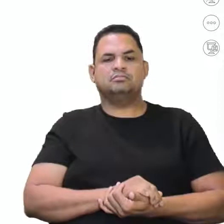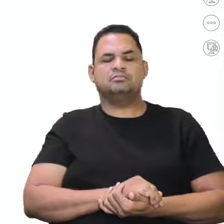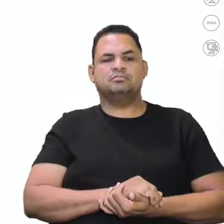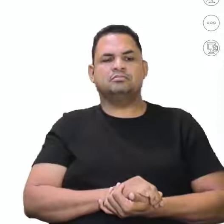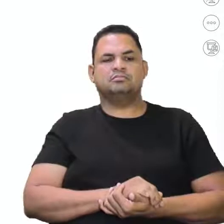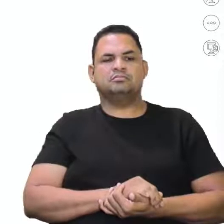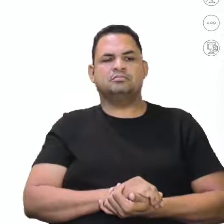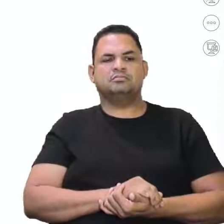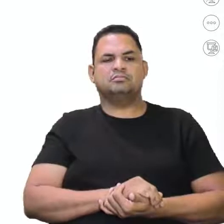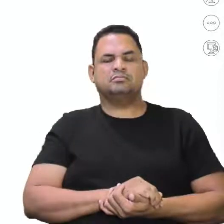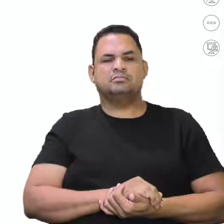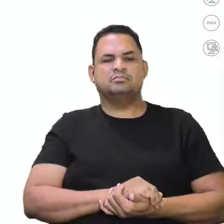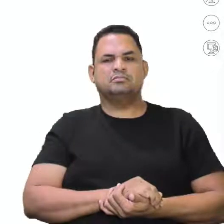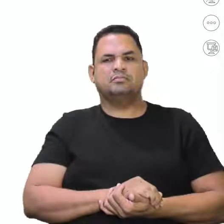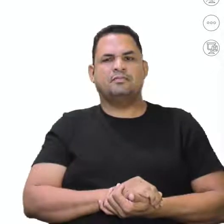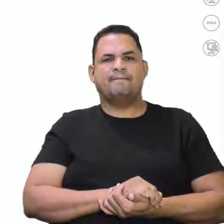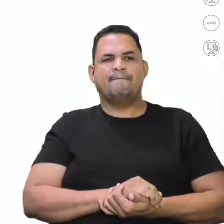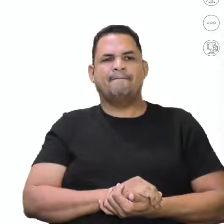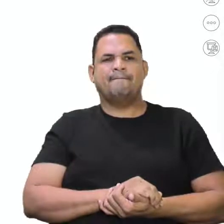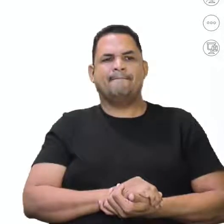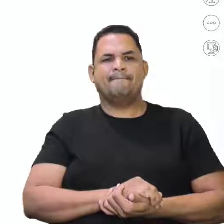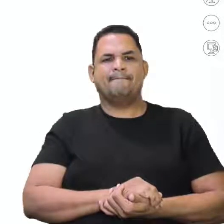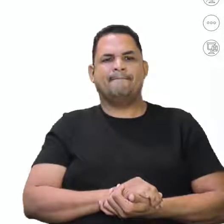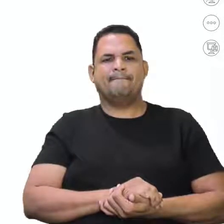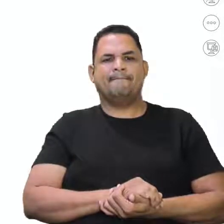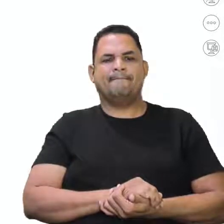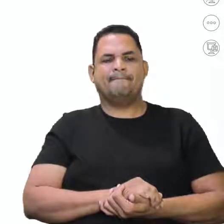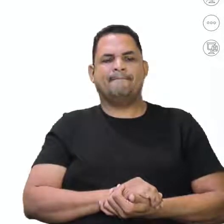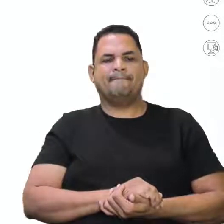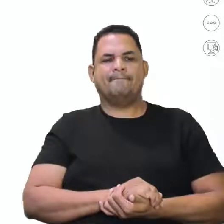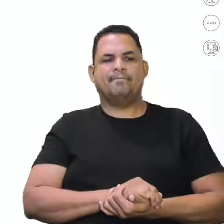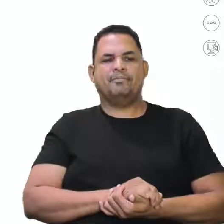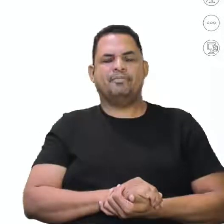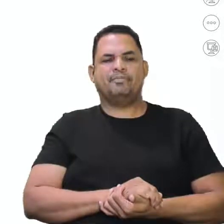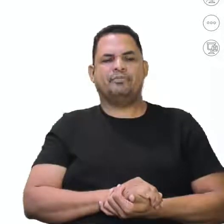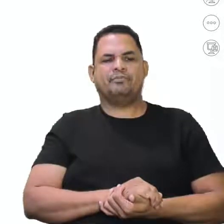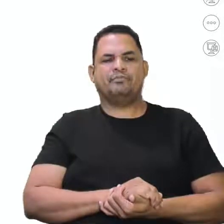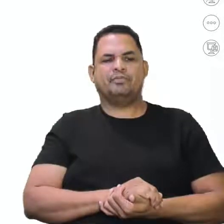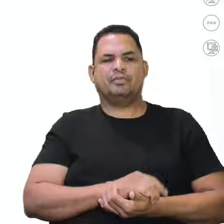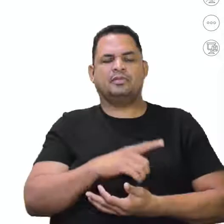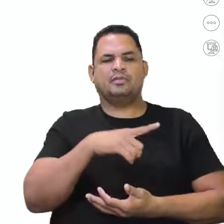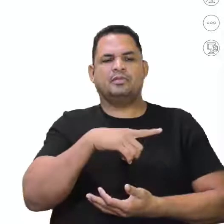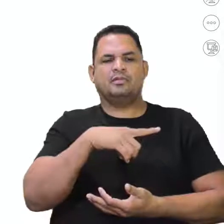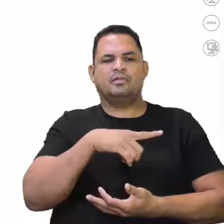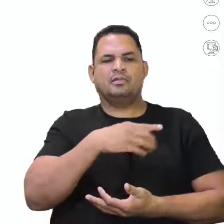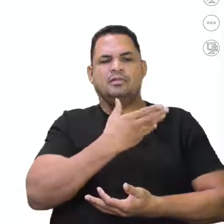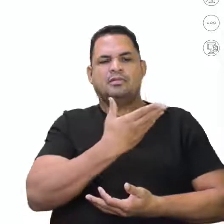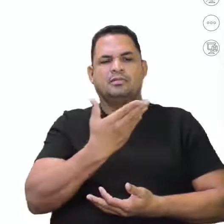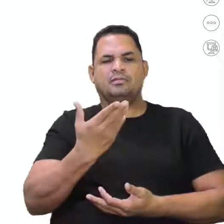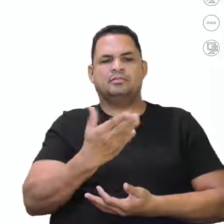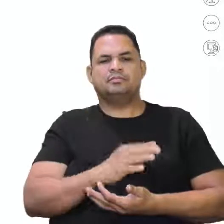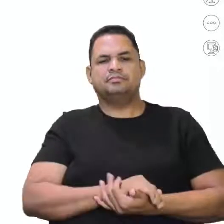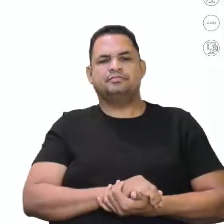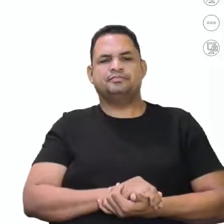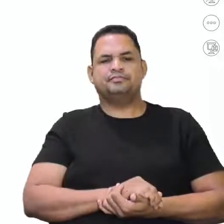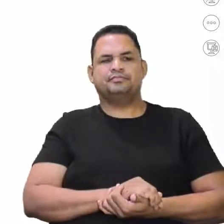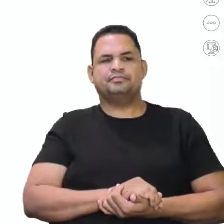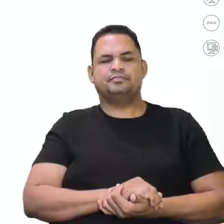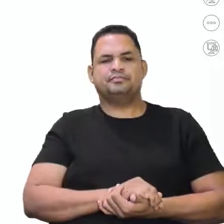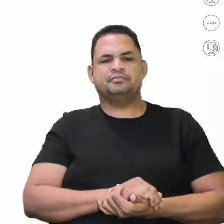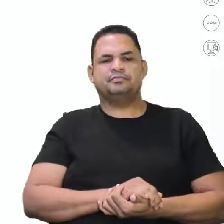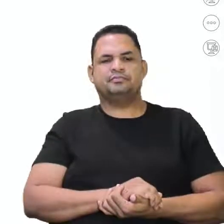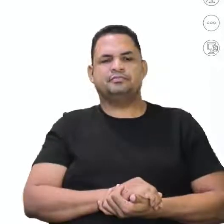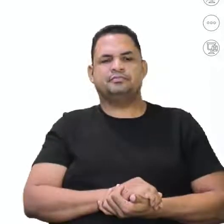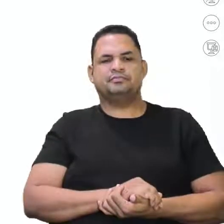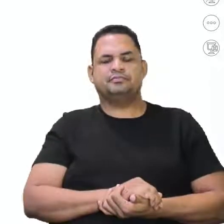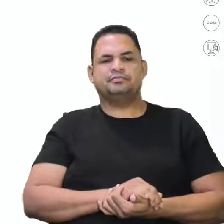all over the world celebrate Valentine's Day. Aí temos aí o blank aqui,